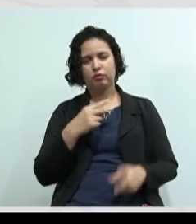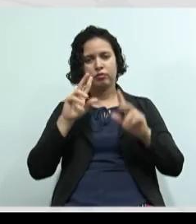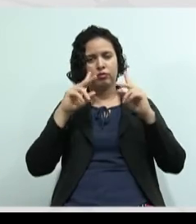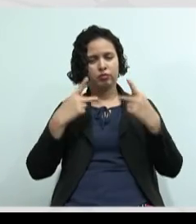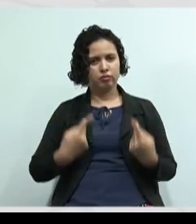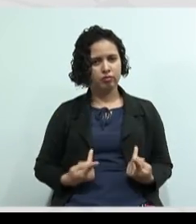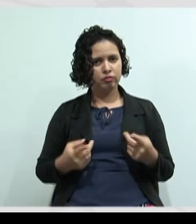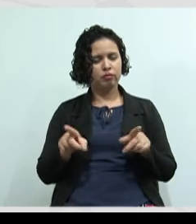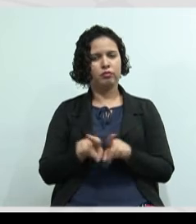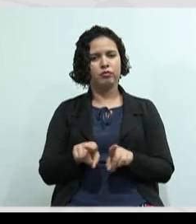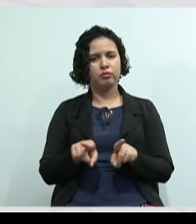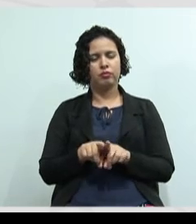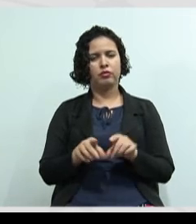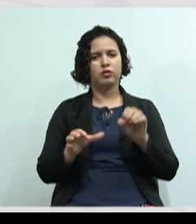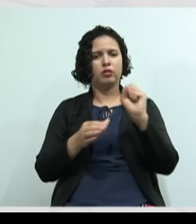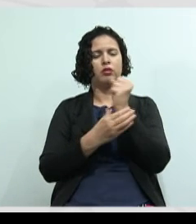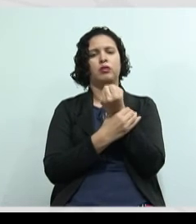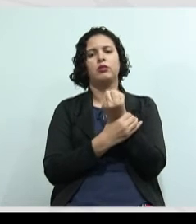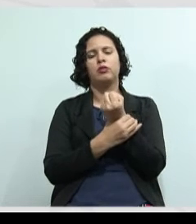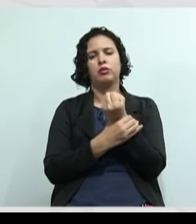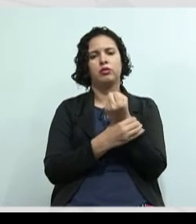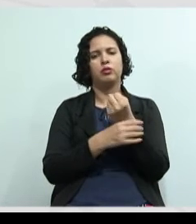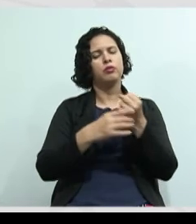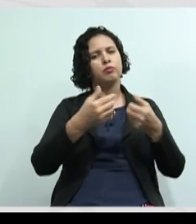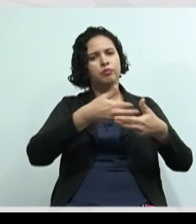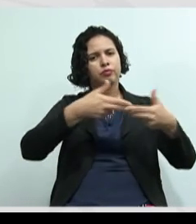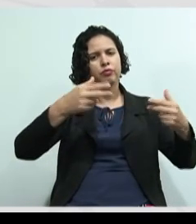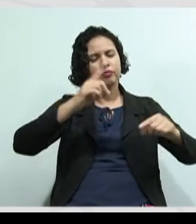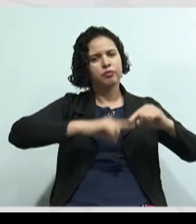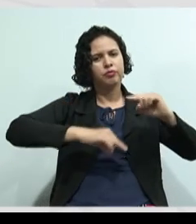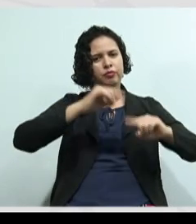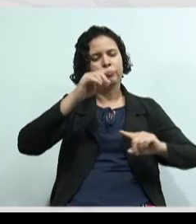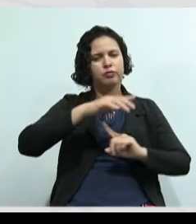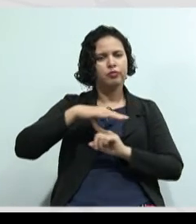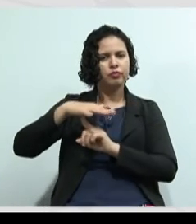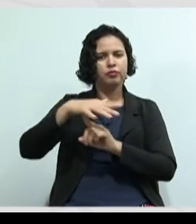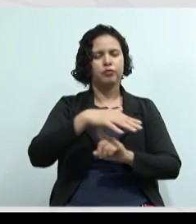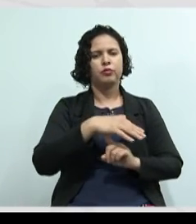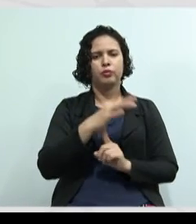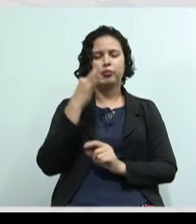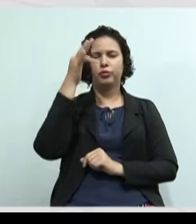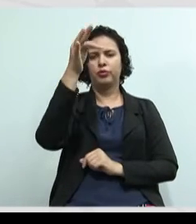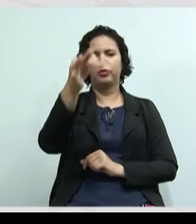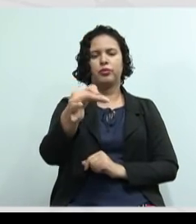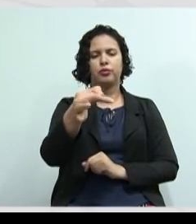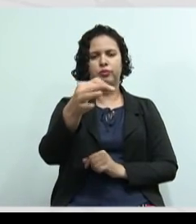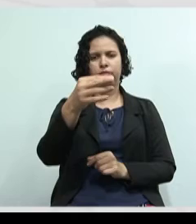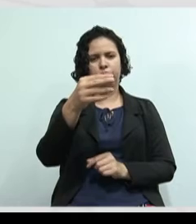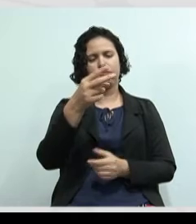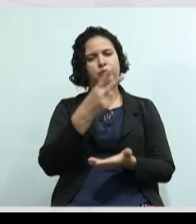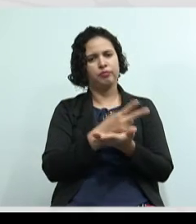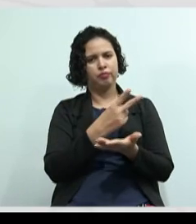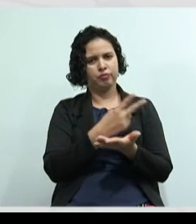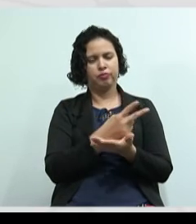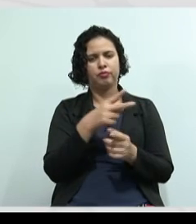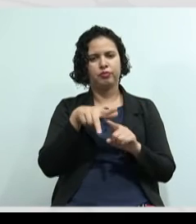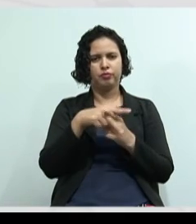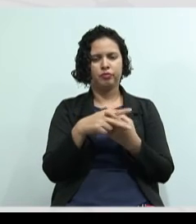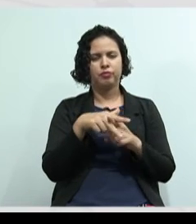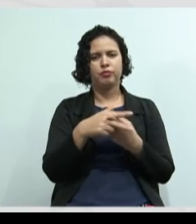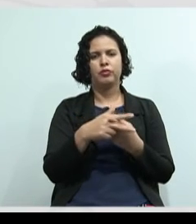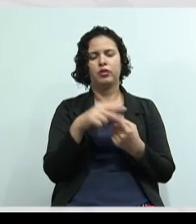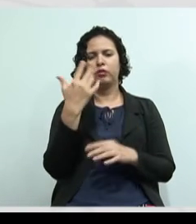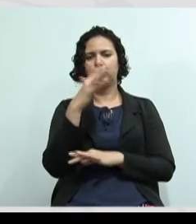humana, garante os recursos naturais necessários para as próximas gerações, possibilitando aí a manutenção dos recursos naturais,